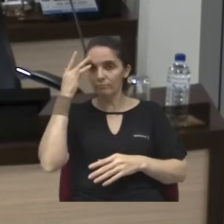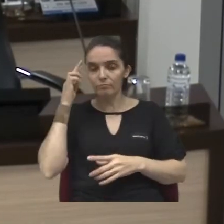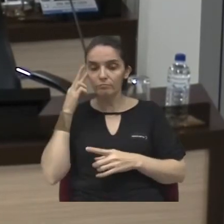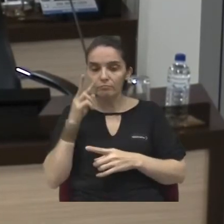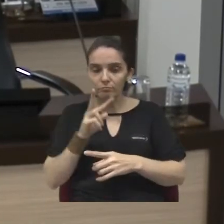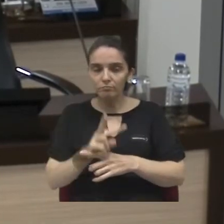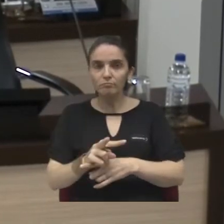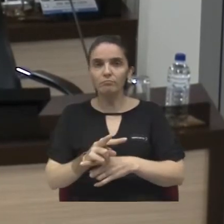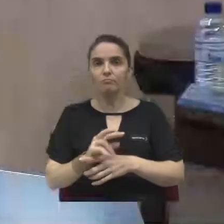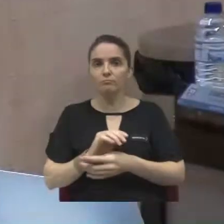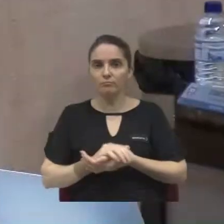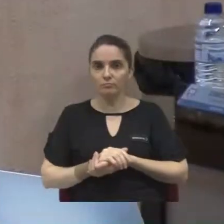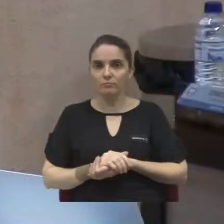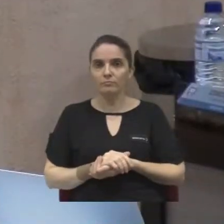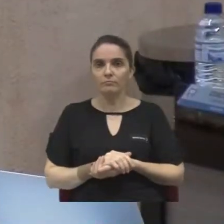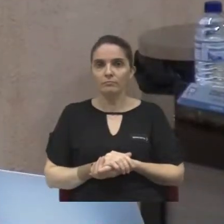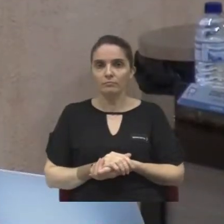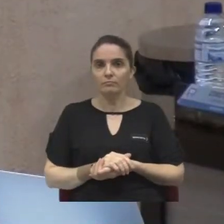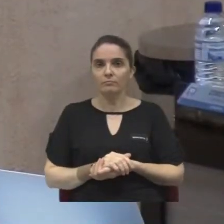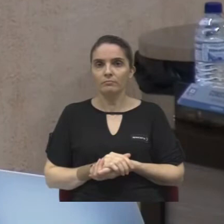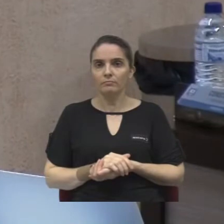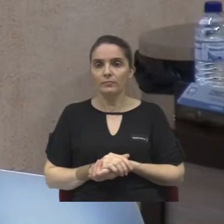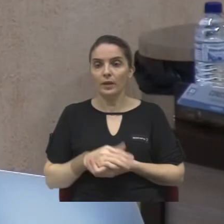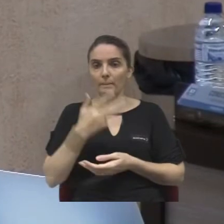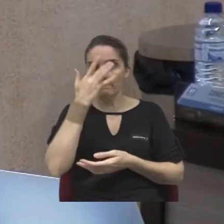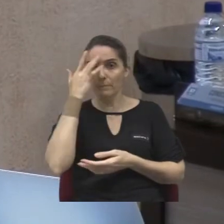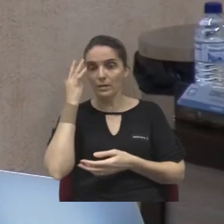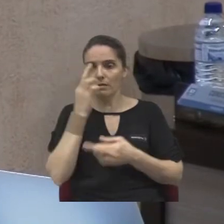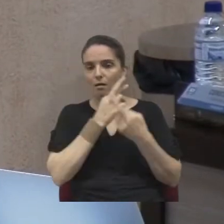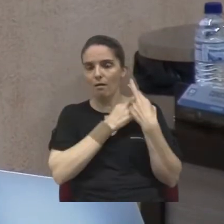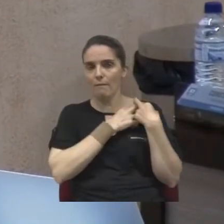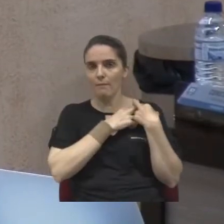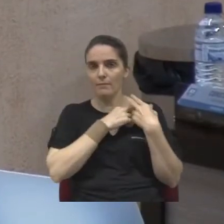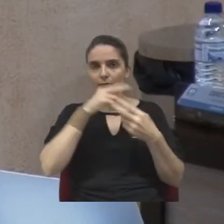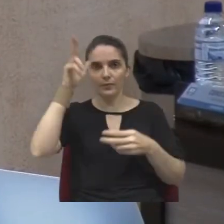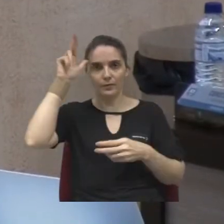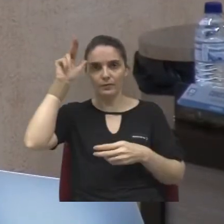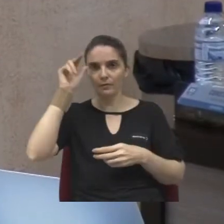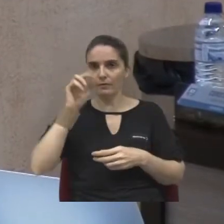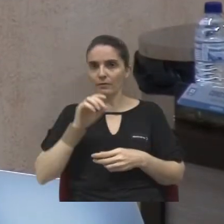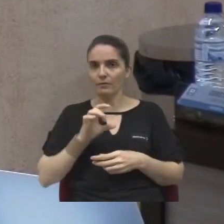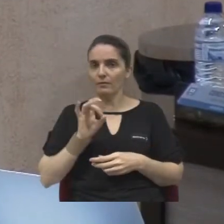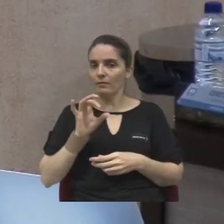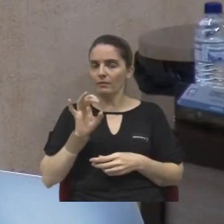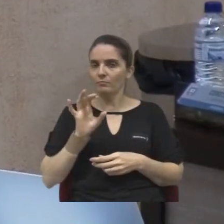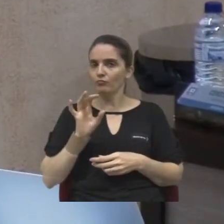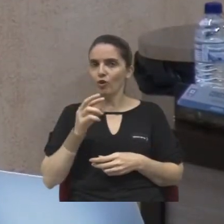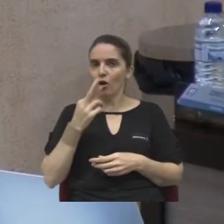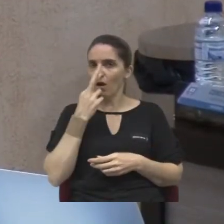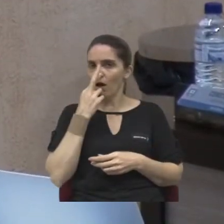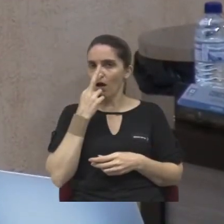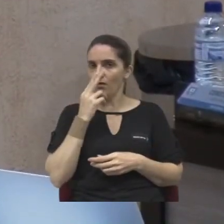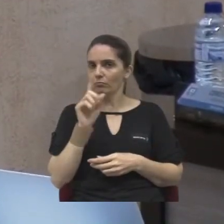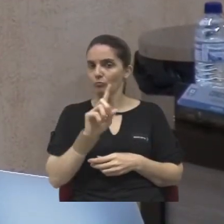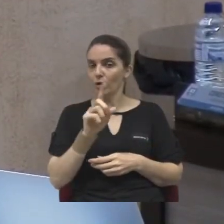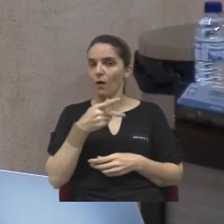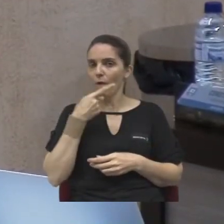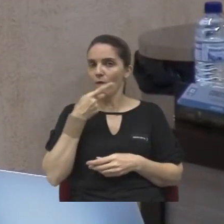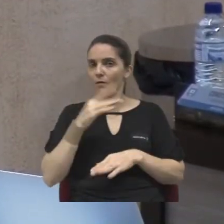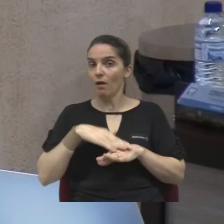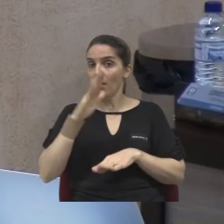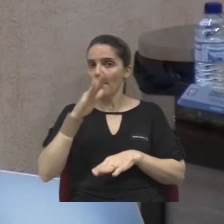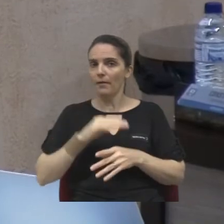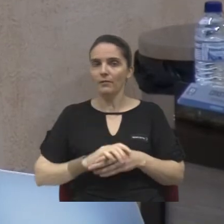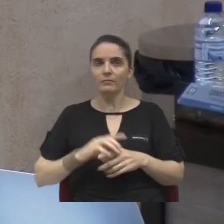dos cavalos, né? Ele não falou somente dos ratos, mas como o vereador que esteve no local